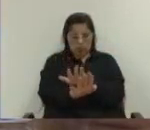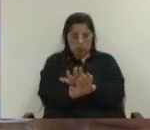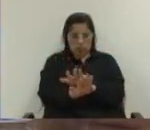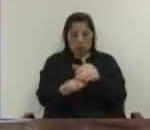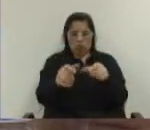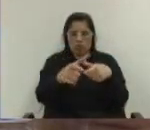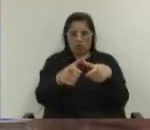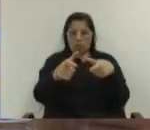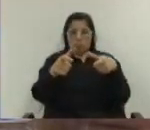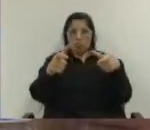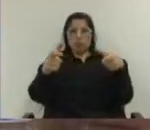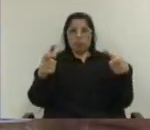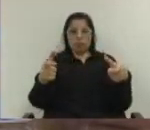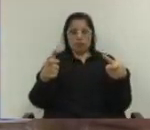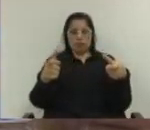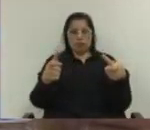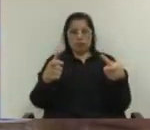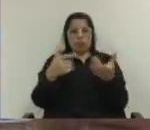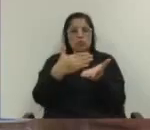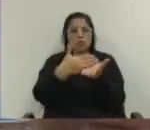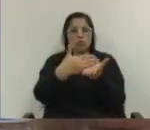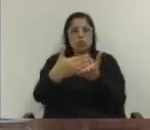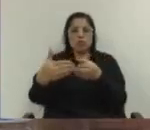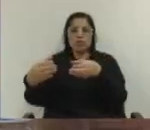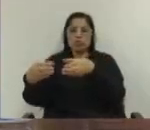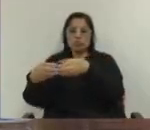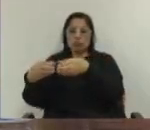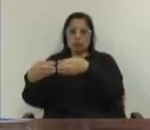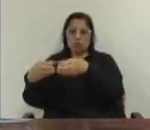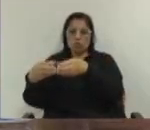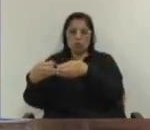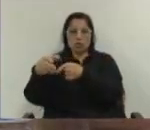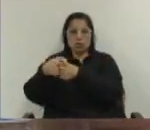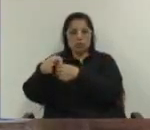sessão será constituída a comissão processante,